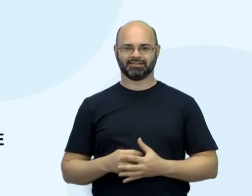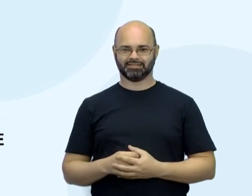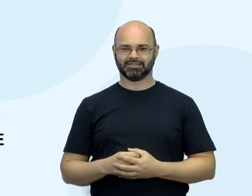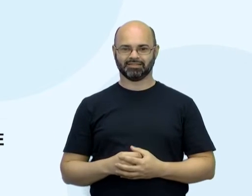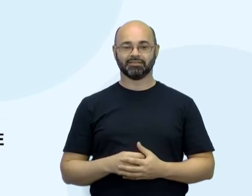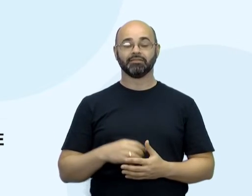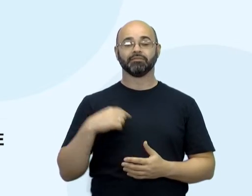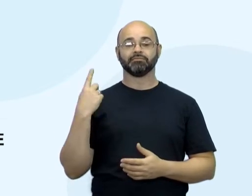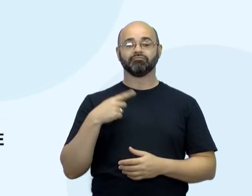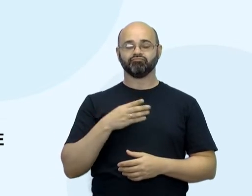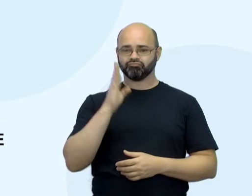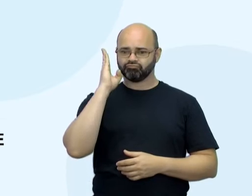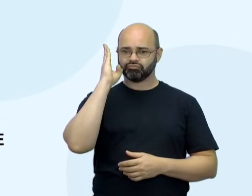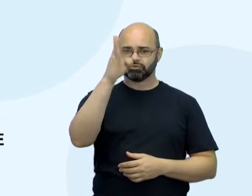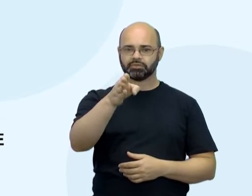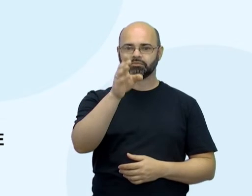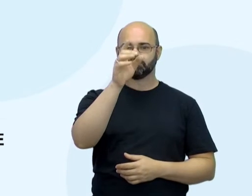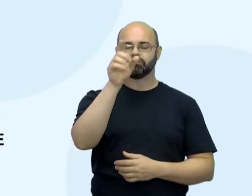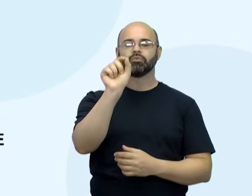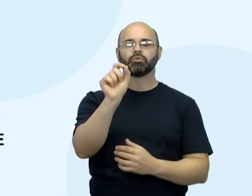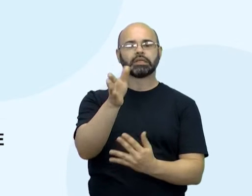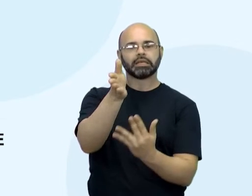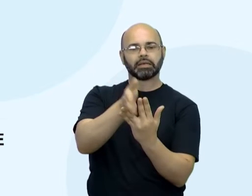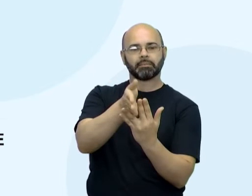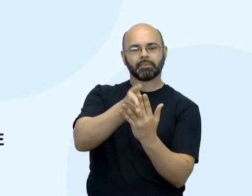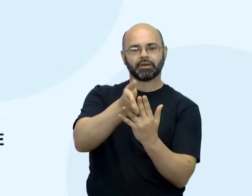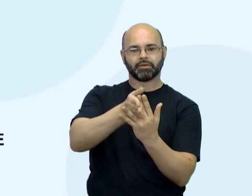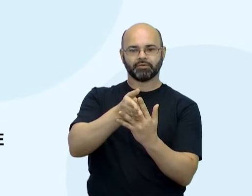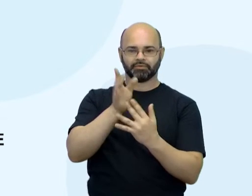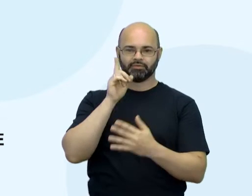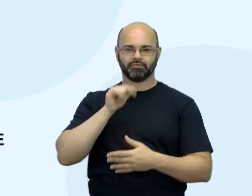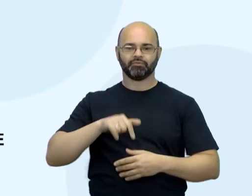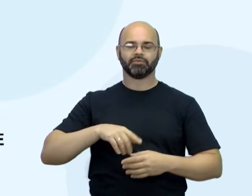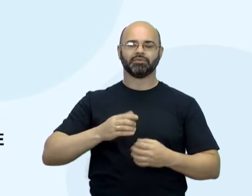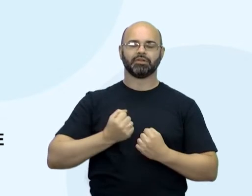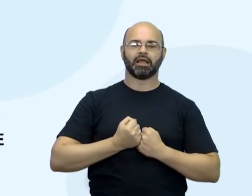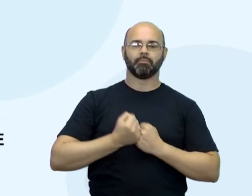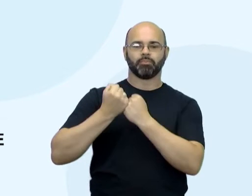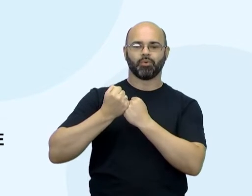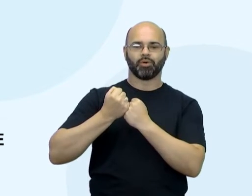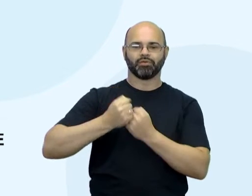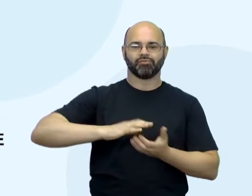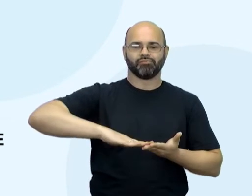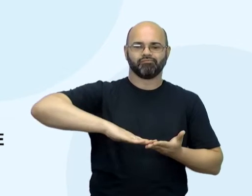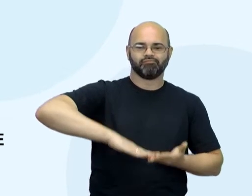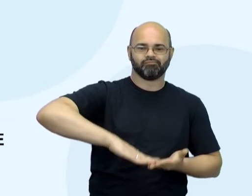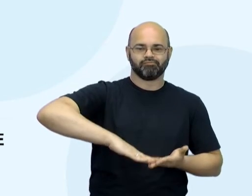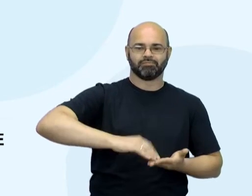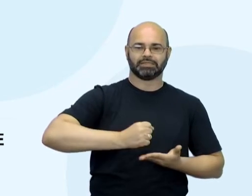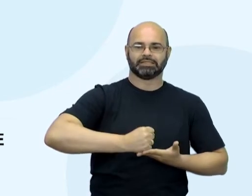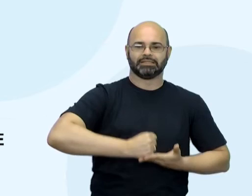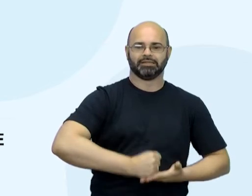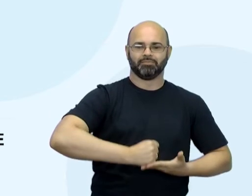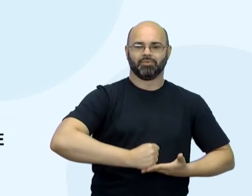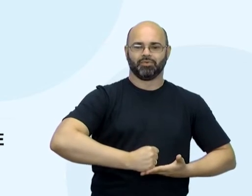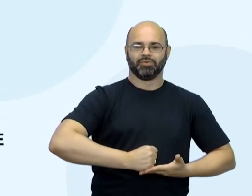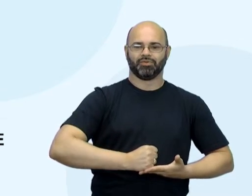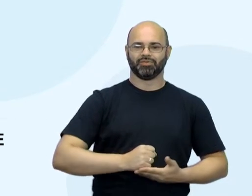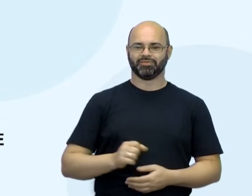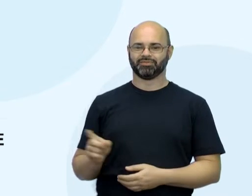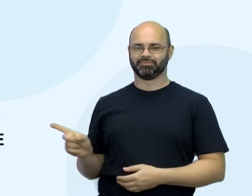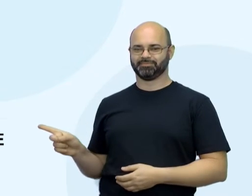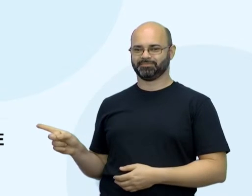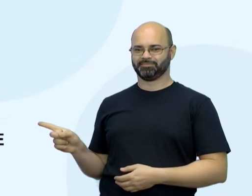no meio. Então você vê que aqui na extremidade eu tenho um apoio, na outra extremidade quase, né, meio complicado isso,